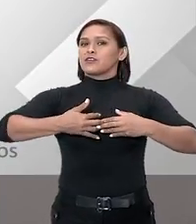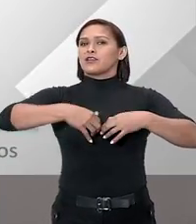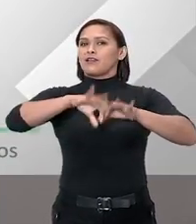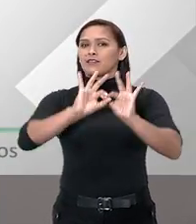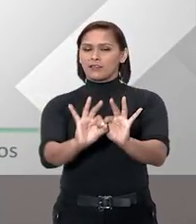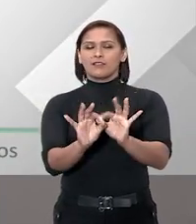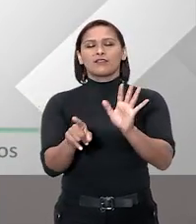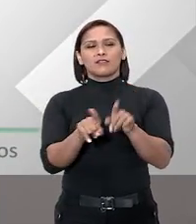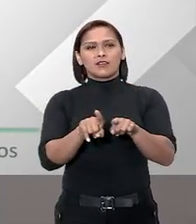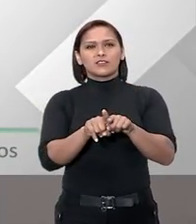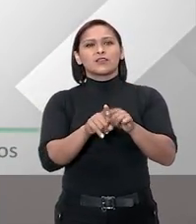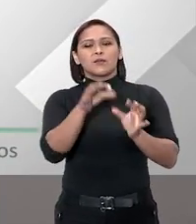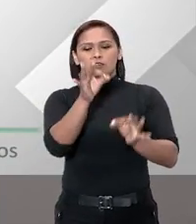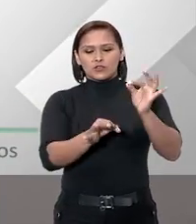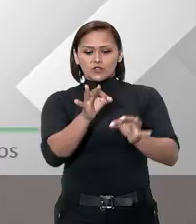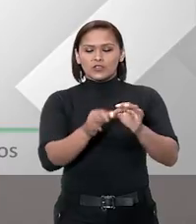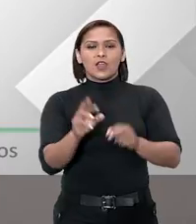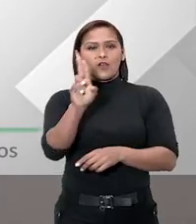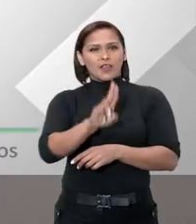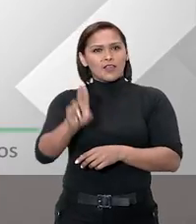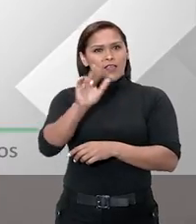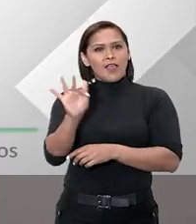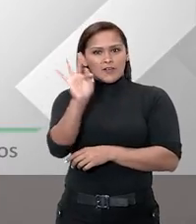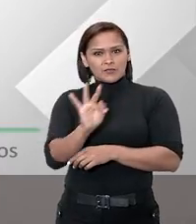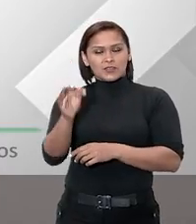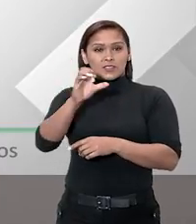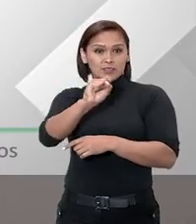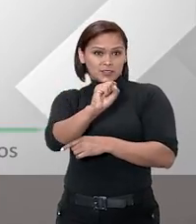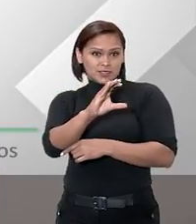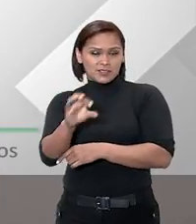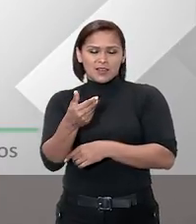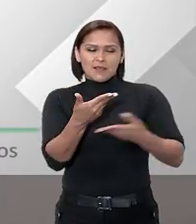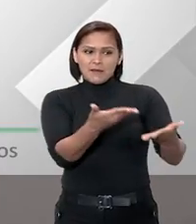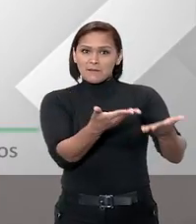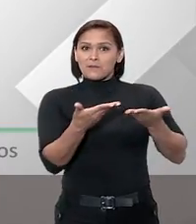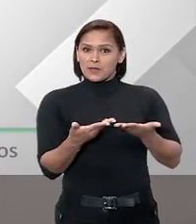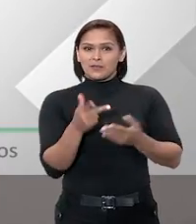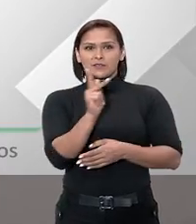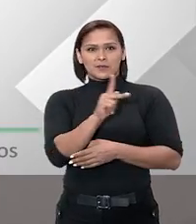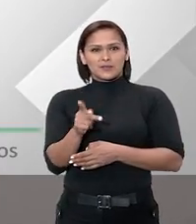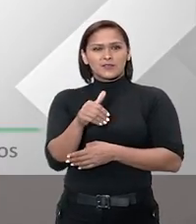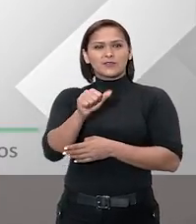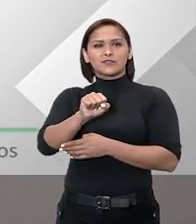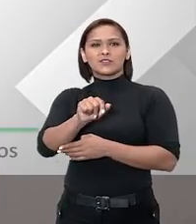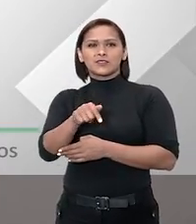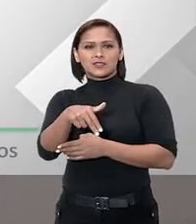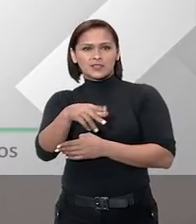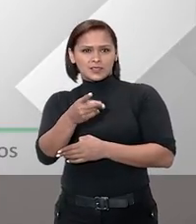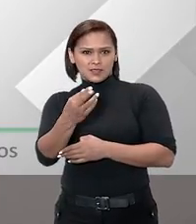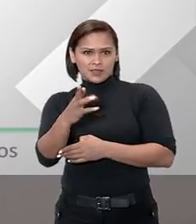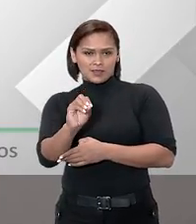de Ciências Jurídicas da Universidade Federal de Santa Catarina. Seja muito bem-vinda, professora Sandra.